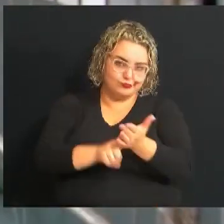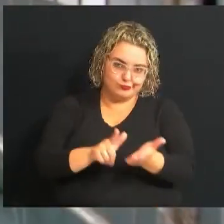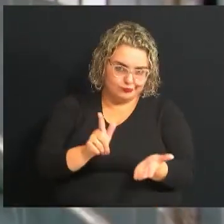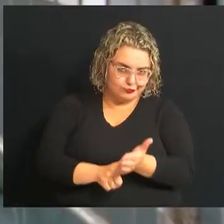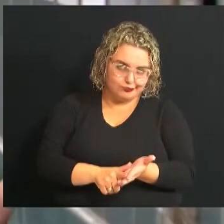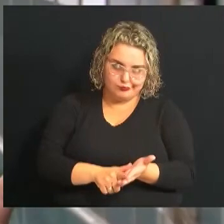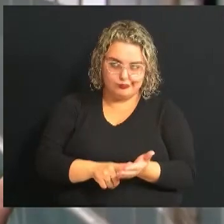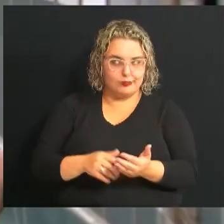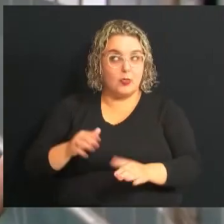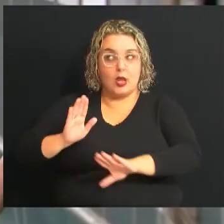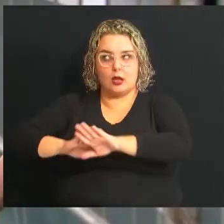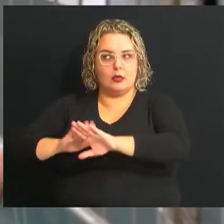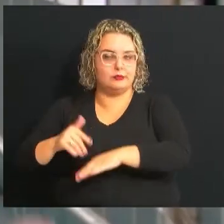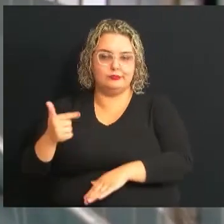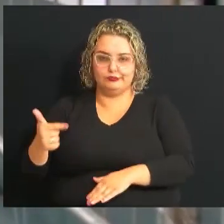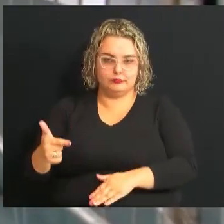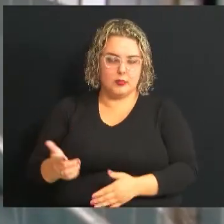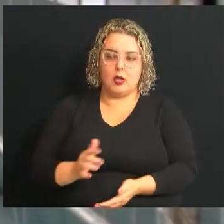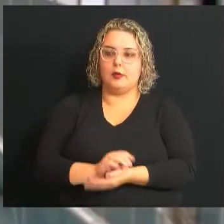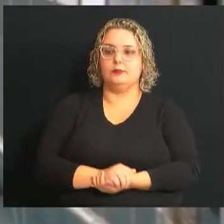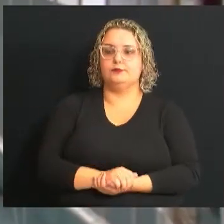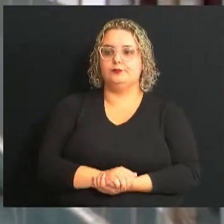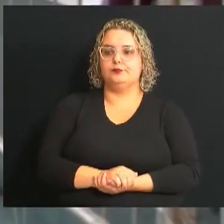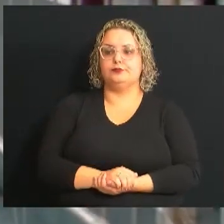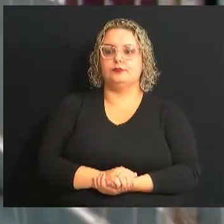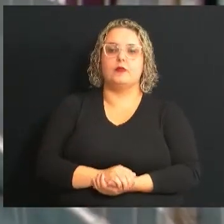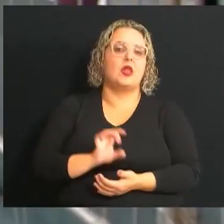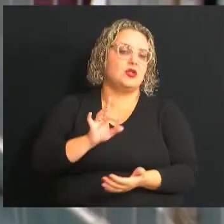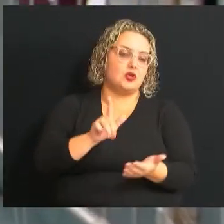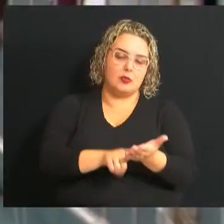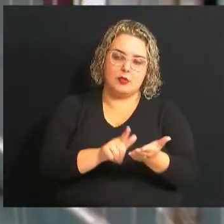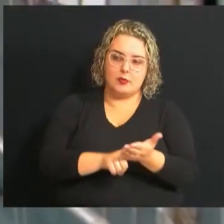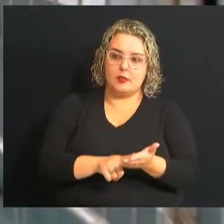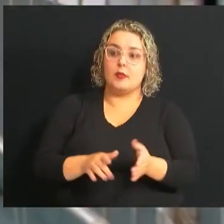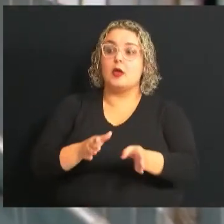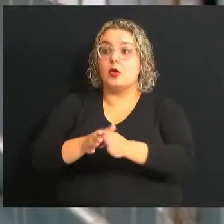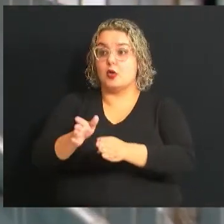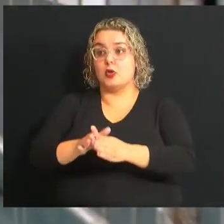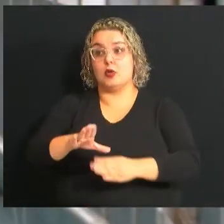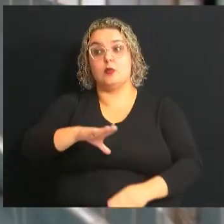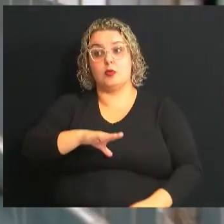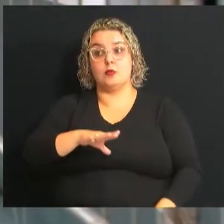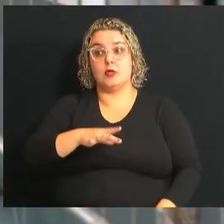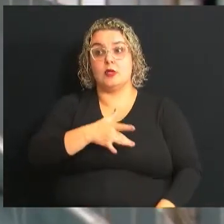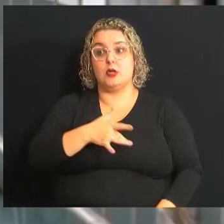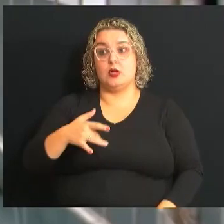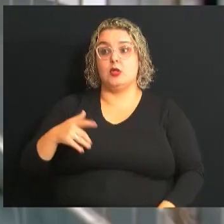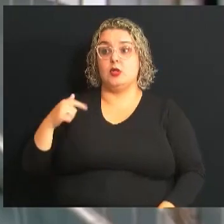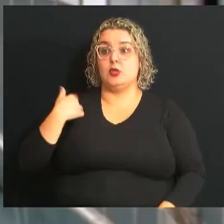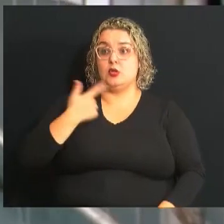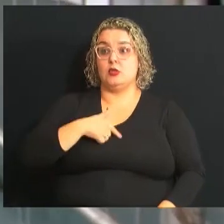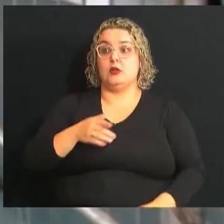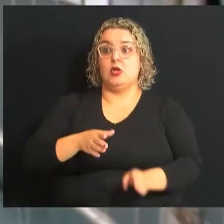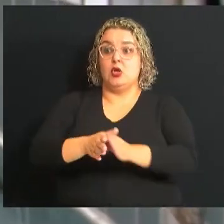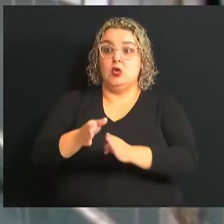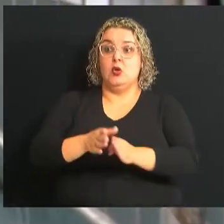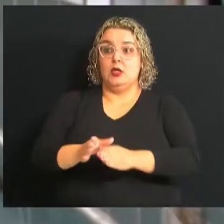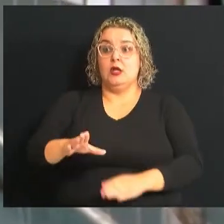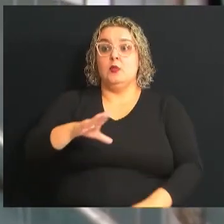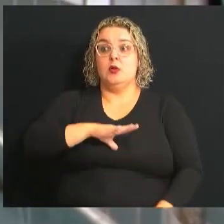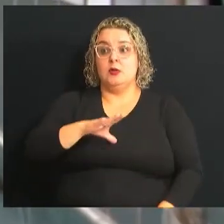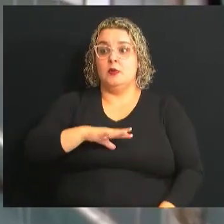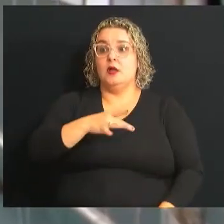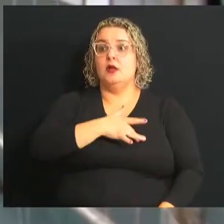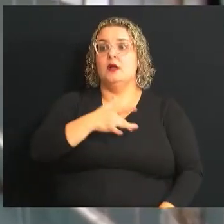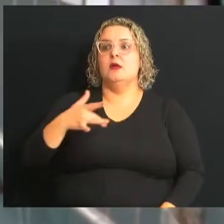isso foi uma iniciativa do Conselho Municipal de Saúde, ou seja, nós fomos até o Conselho Municipal de Saúde, pedimos para